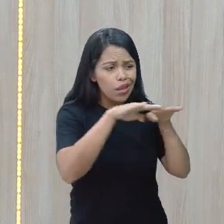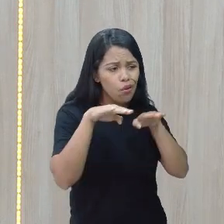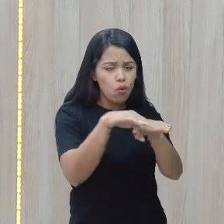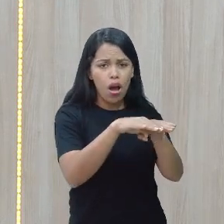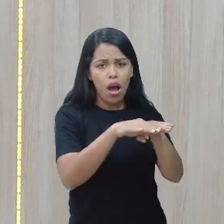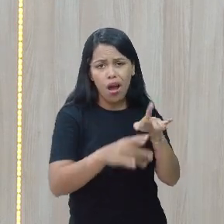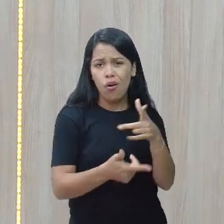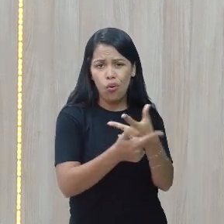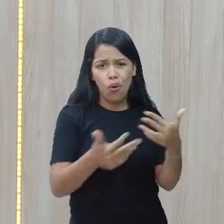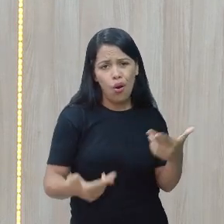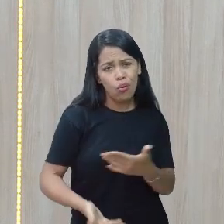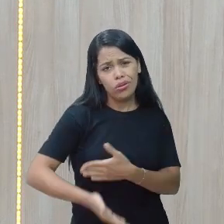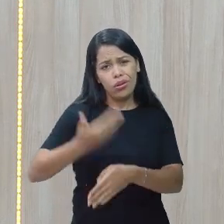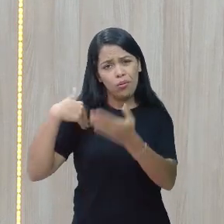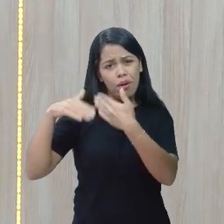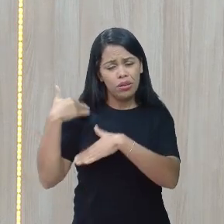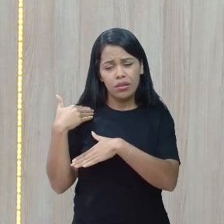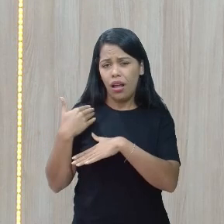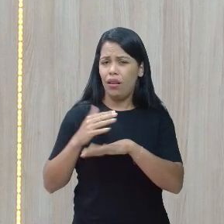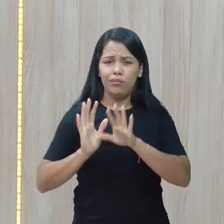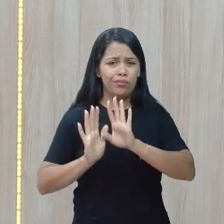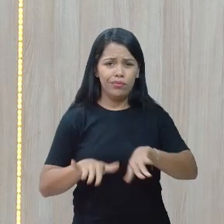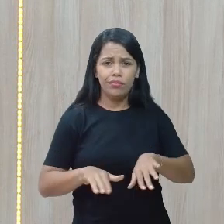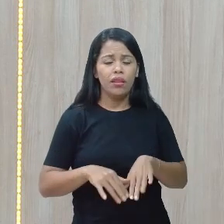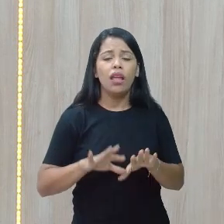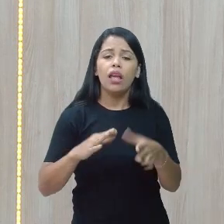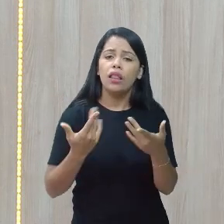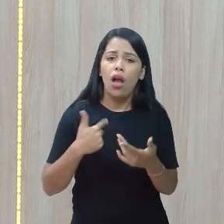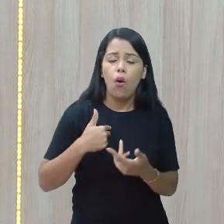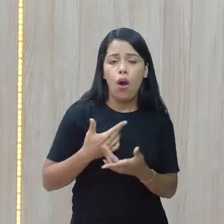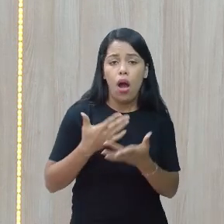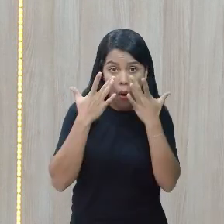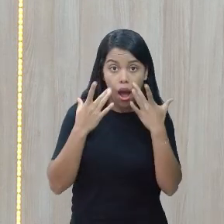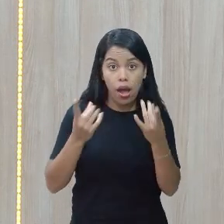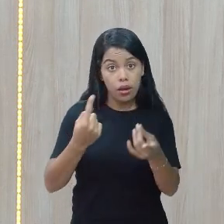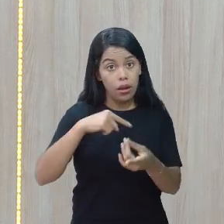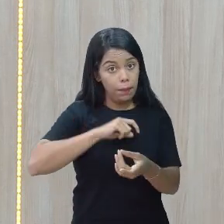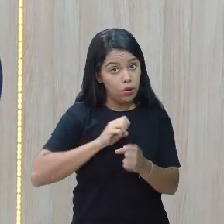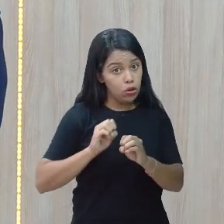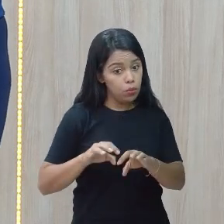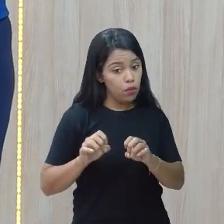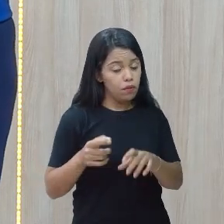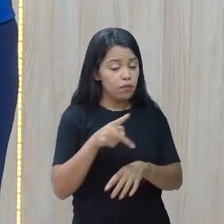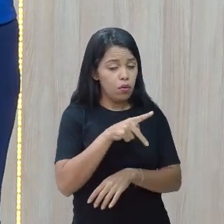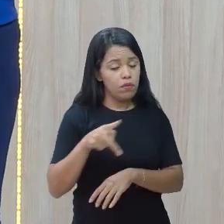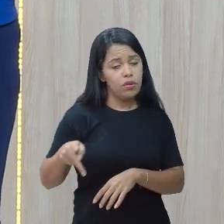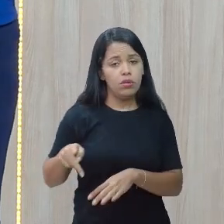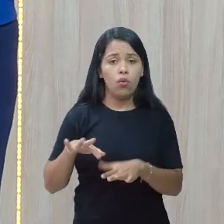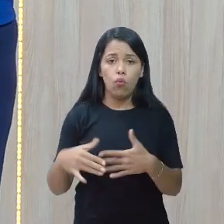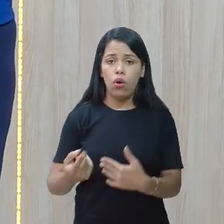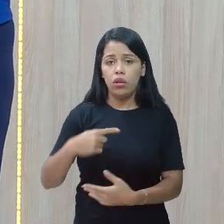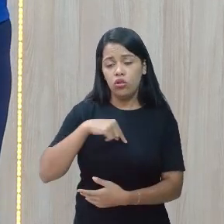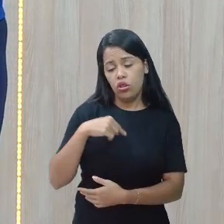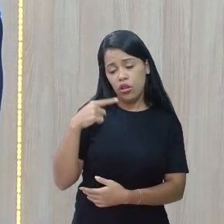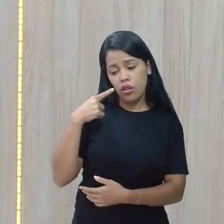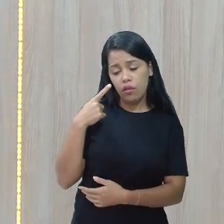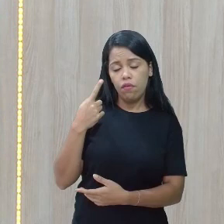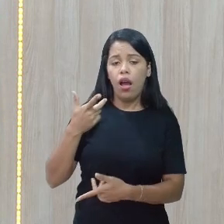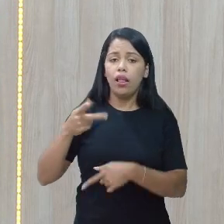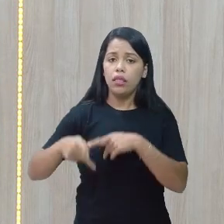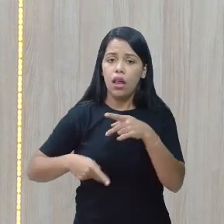do passado. Né? Isso é um alerta para a gente, educador. Quando a gente for trabalhar com isso, a gente